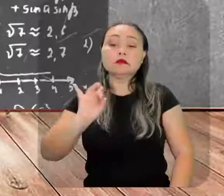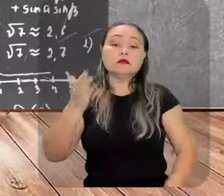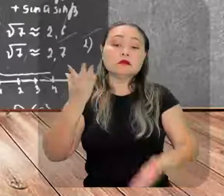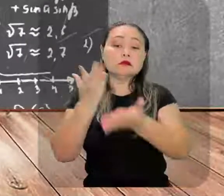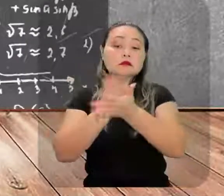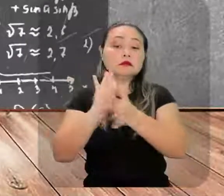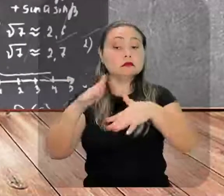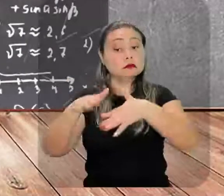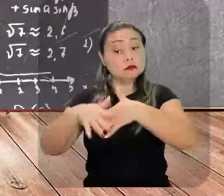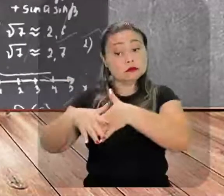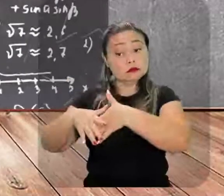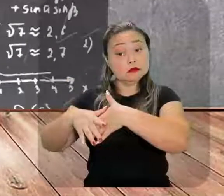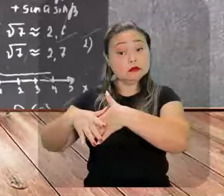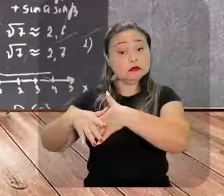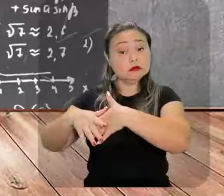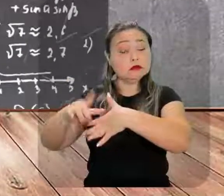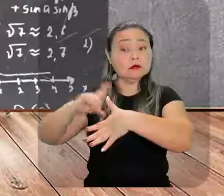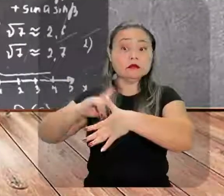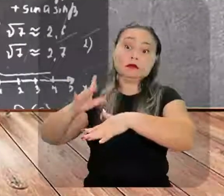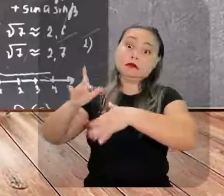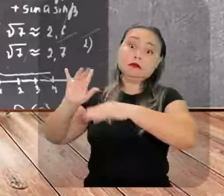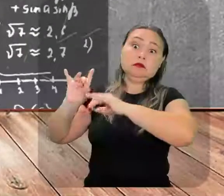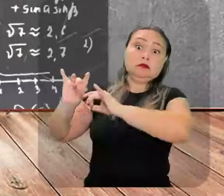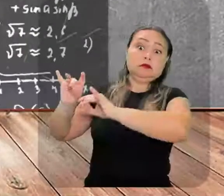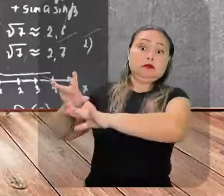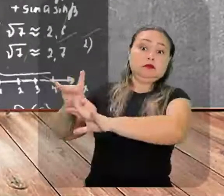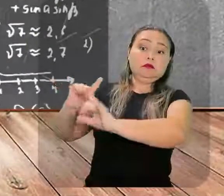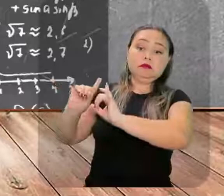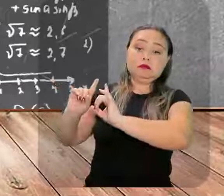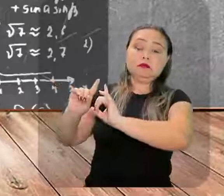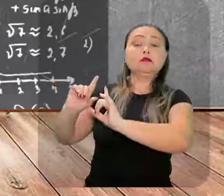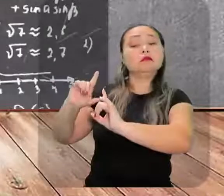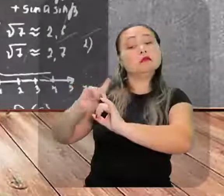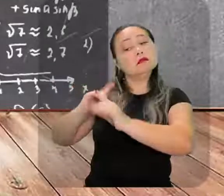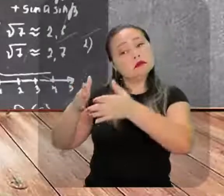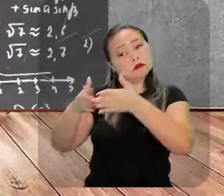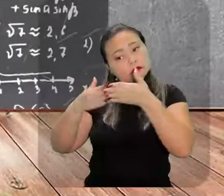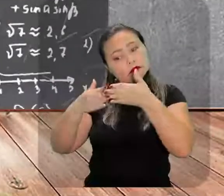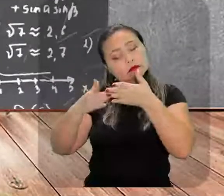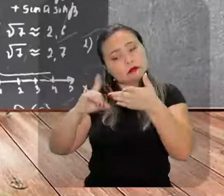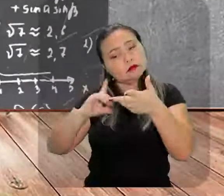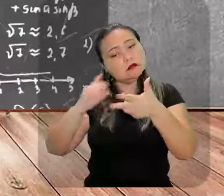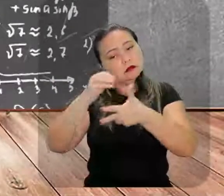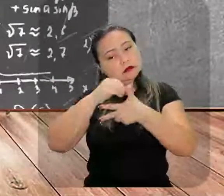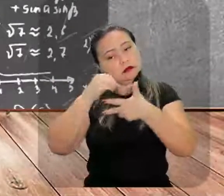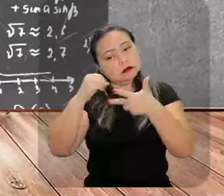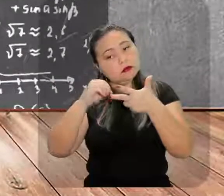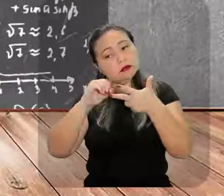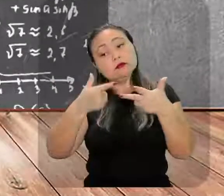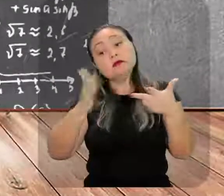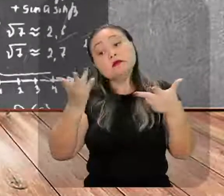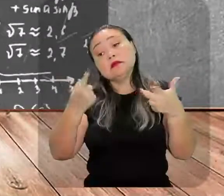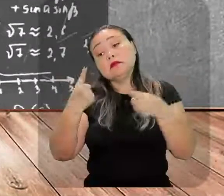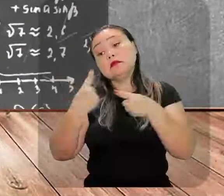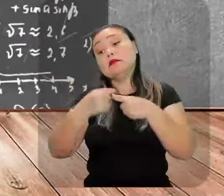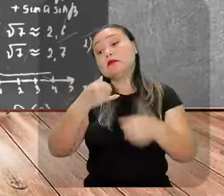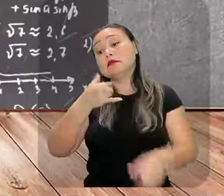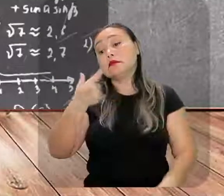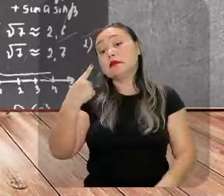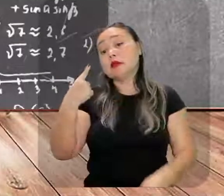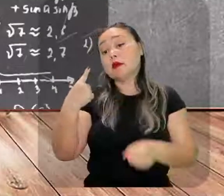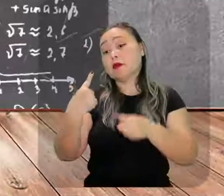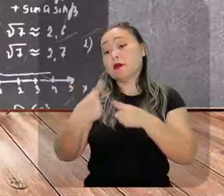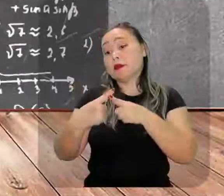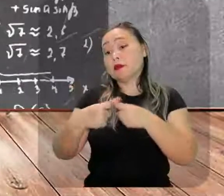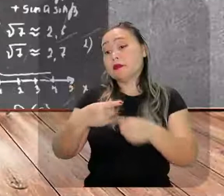a matemática que vocês vão se livrar. Por favor, tá? Nós temos o Enem. Eu até fiquei triste ontem, né, com as notas do